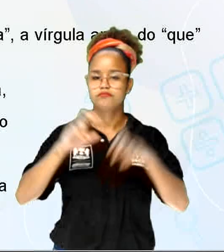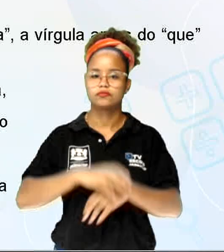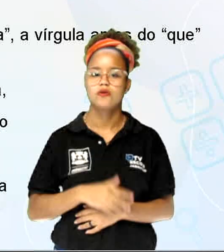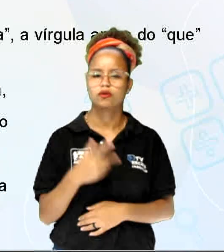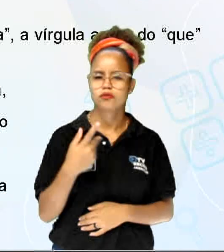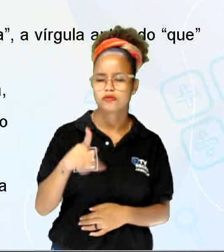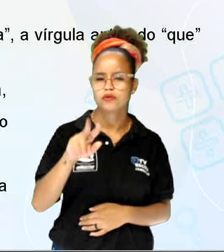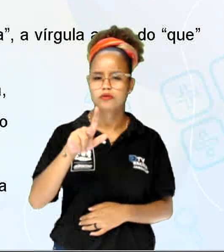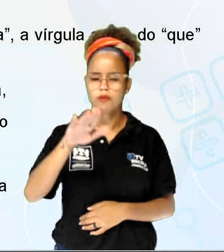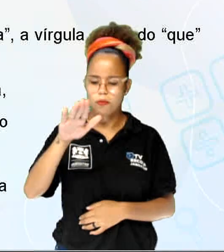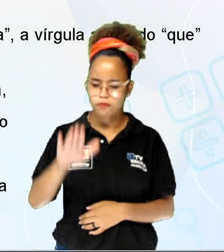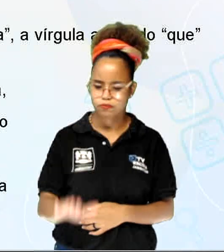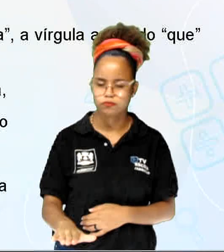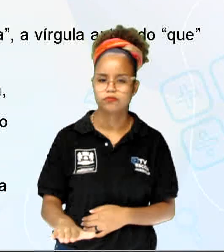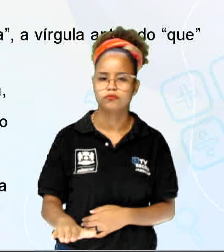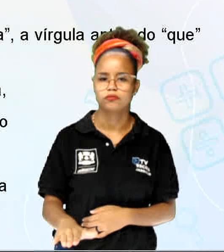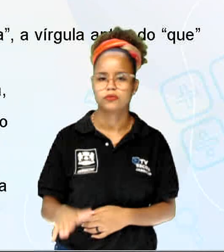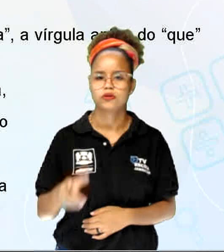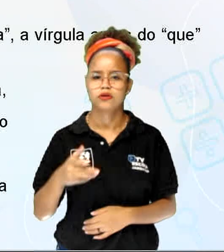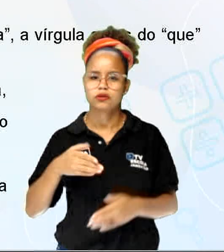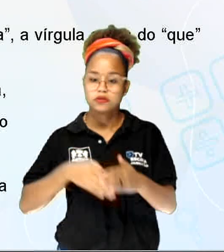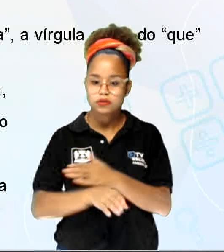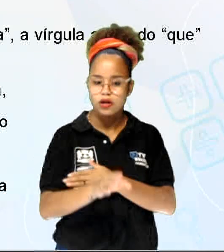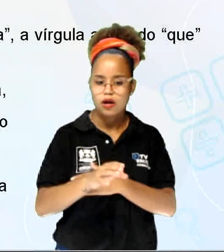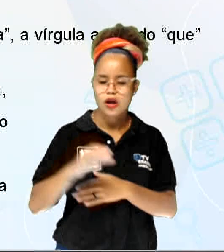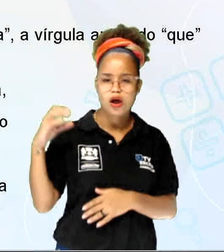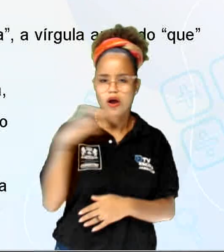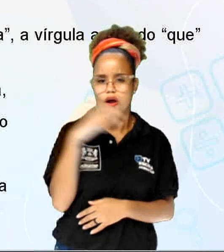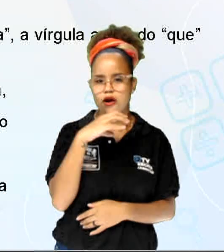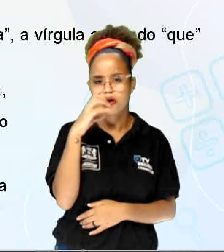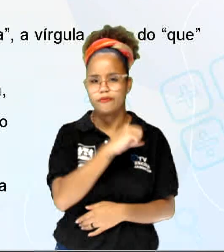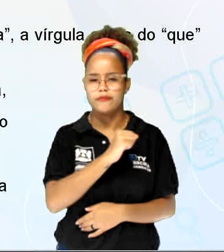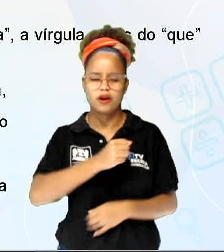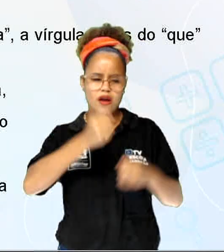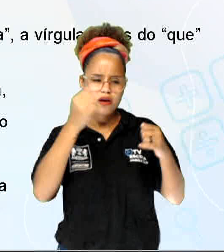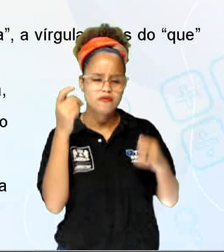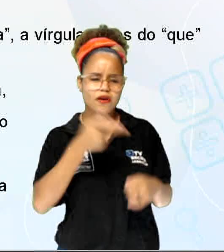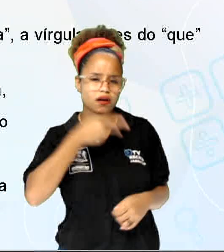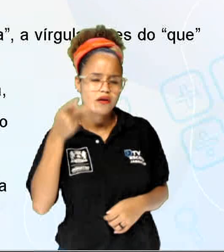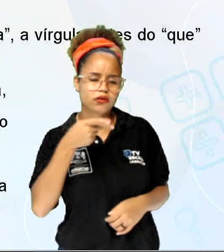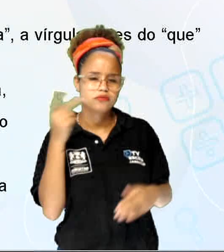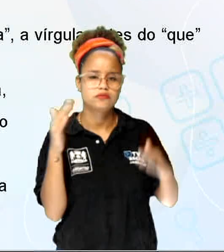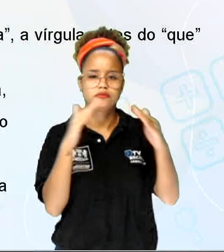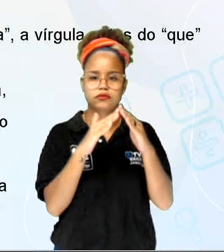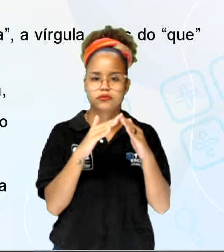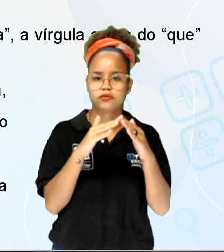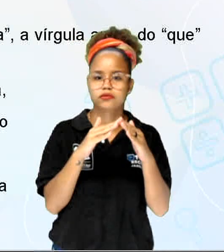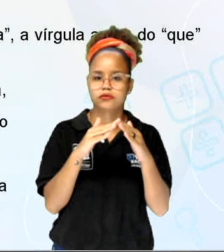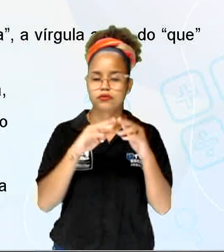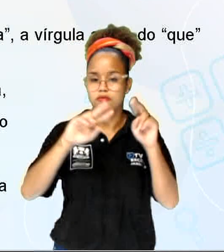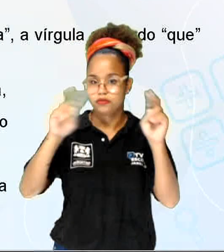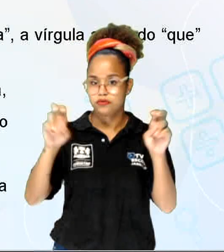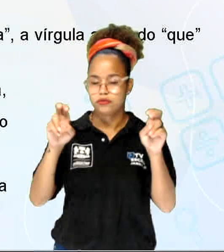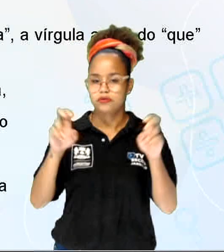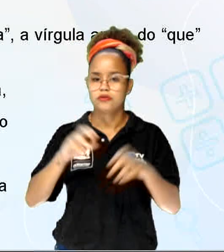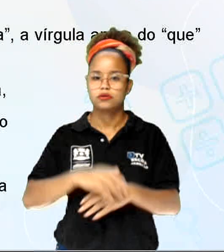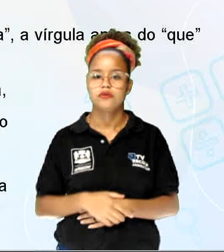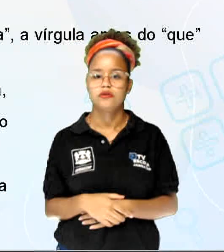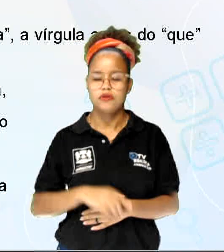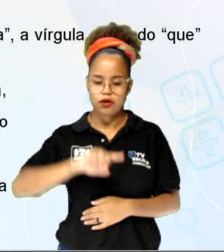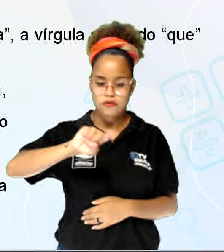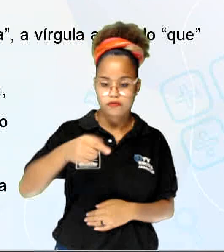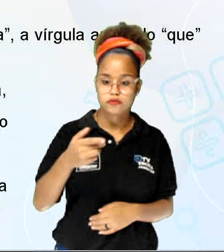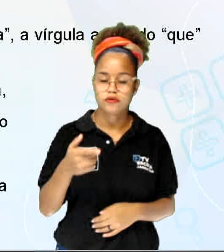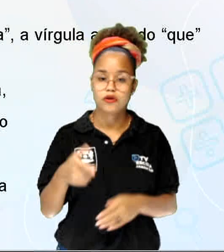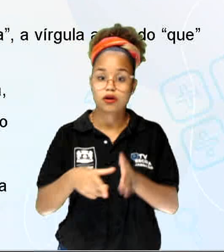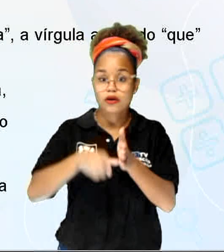irmão menor, que sairá correndo para se queixar em casa, a vírgula, fecha aspas, a vírgula antes do